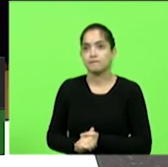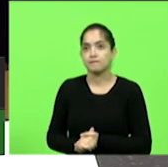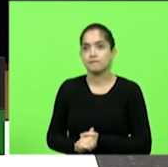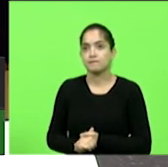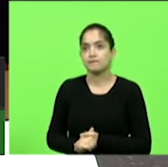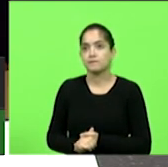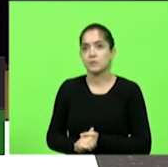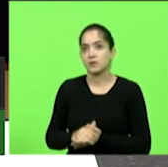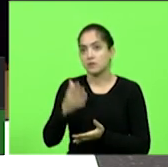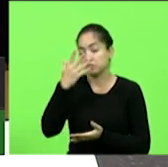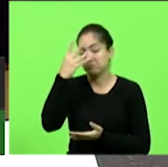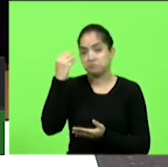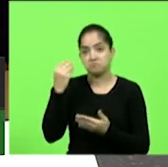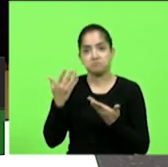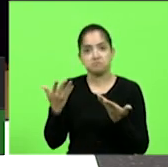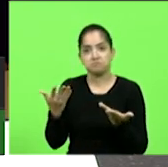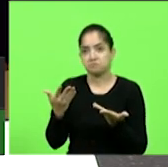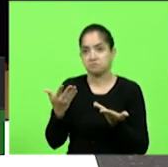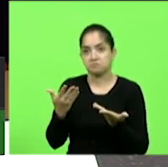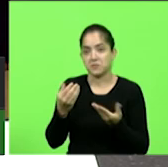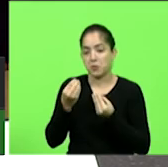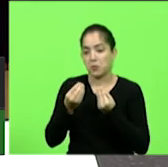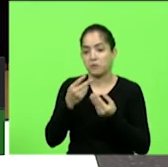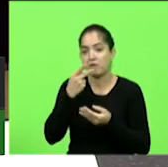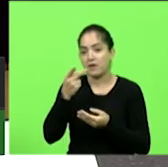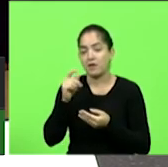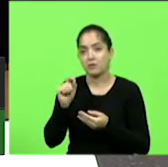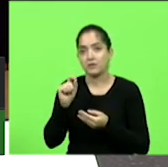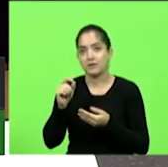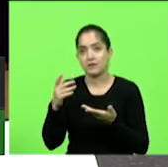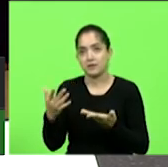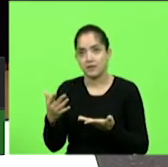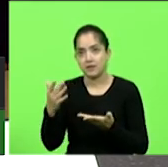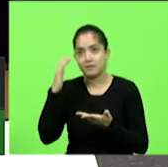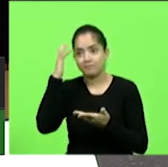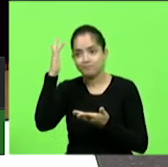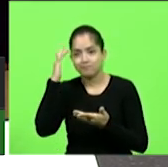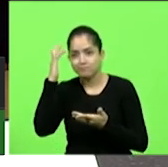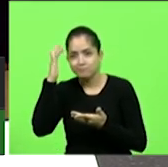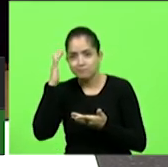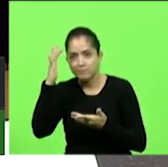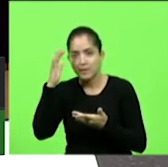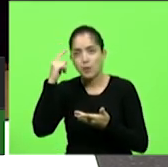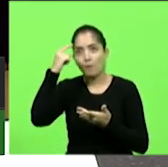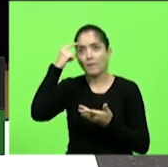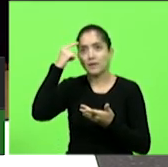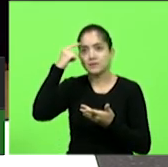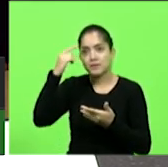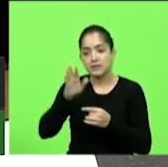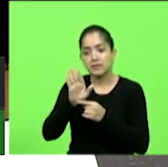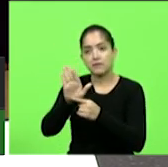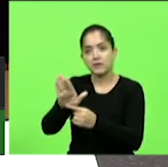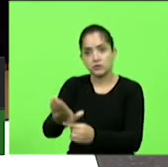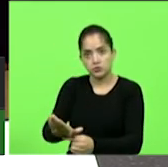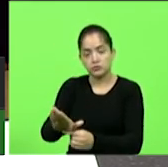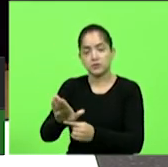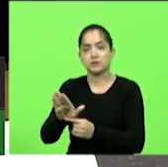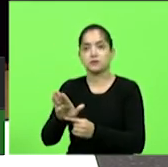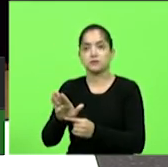Não sei nem o que dizer, mas aquele sonho que eu imaginei, que estava ajudando a